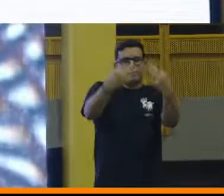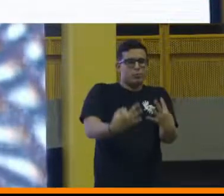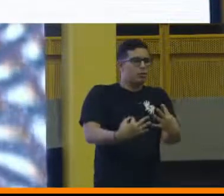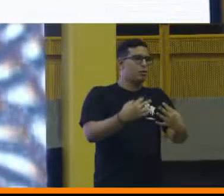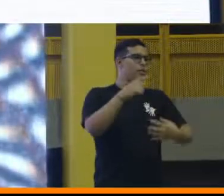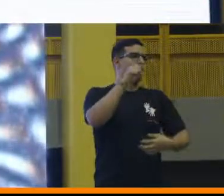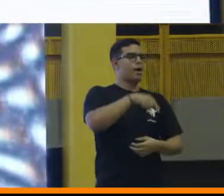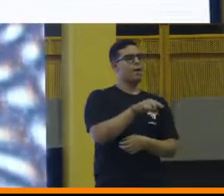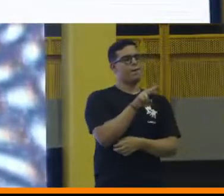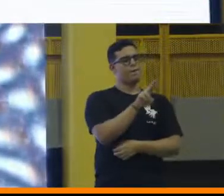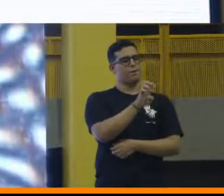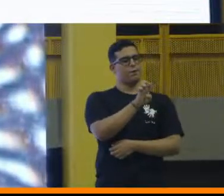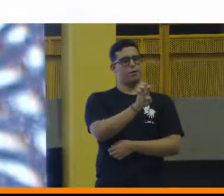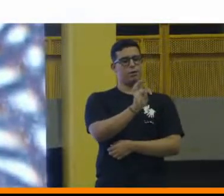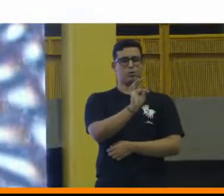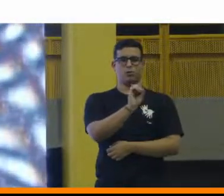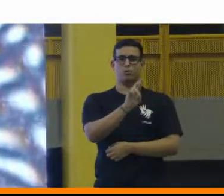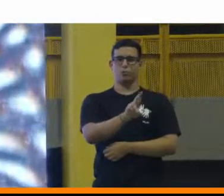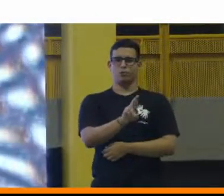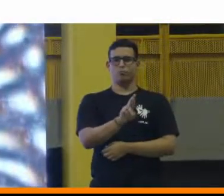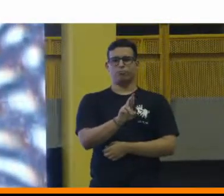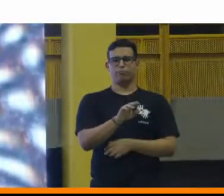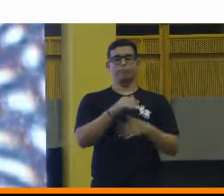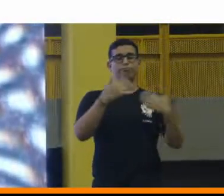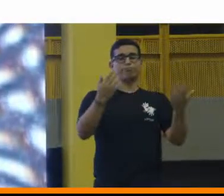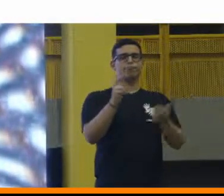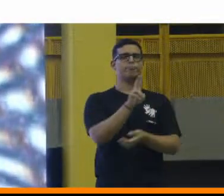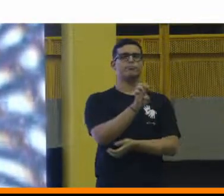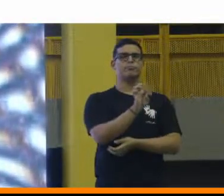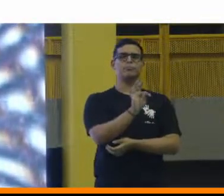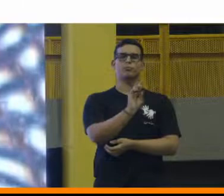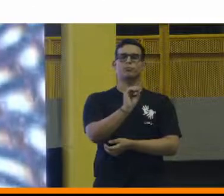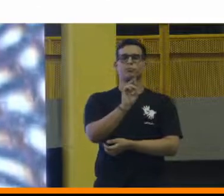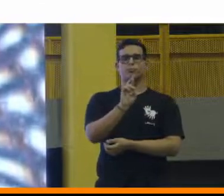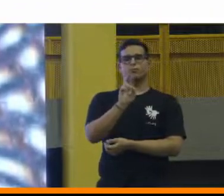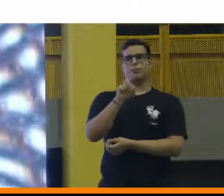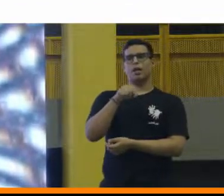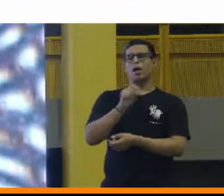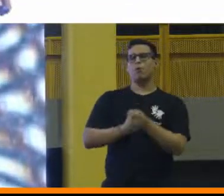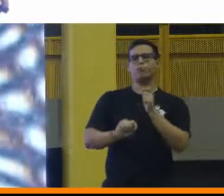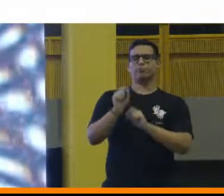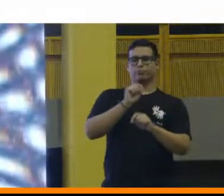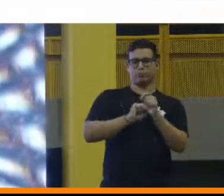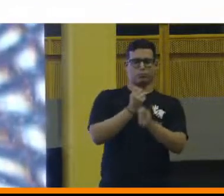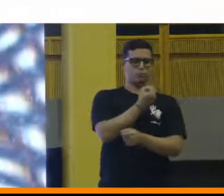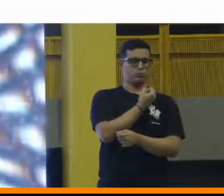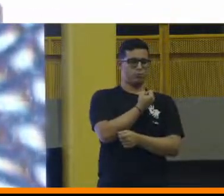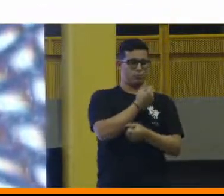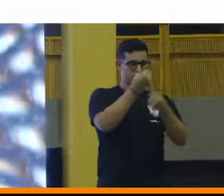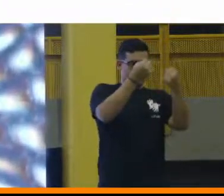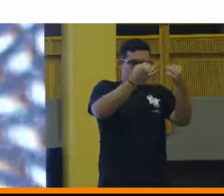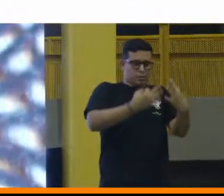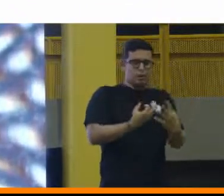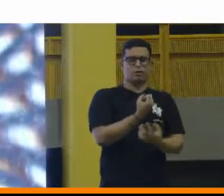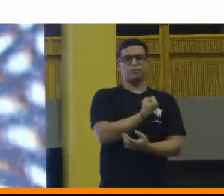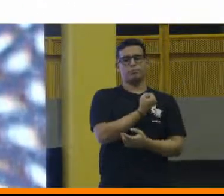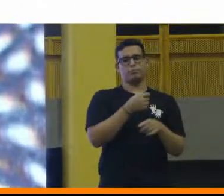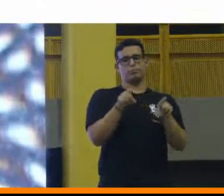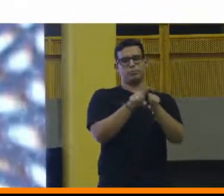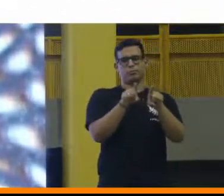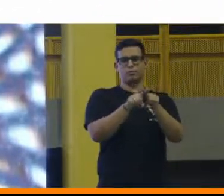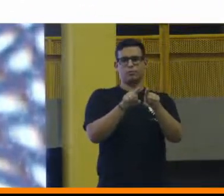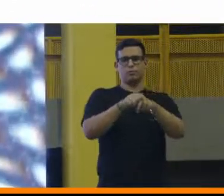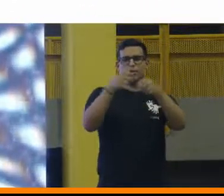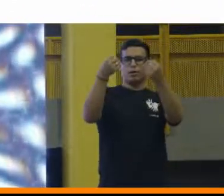um vetor. Então, o vetor é aquela grandeza que, além de ser descrita por meio de um número, é descrita